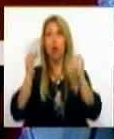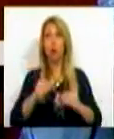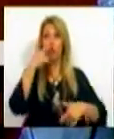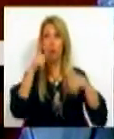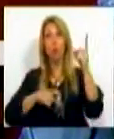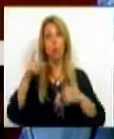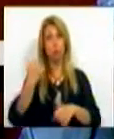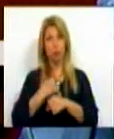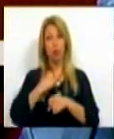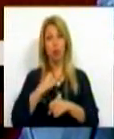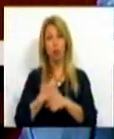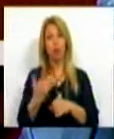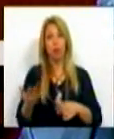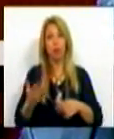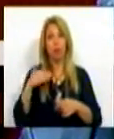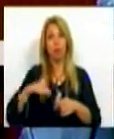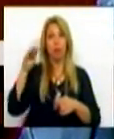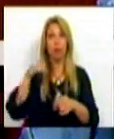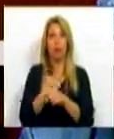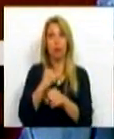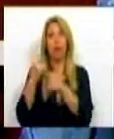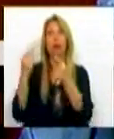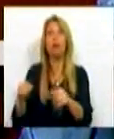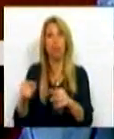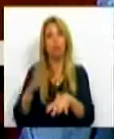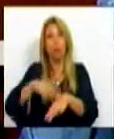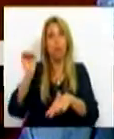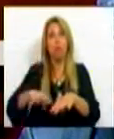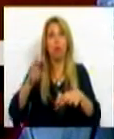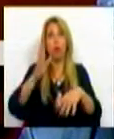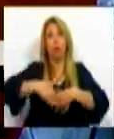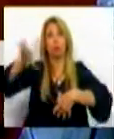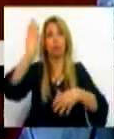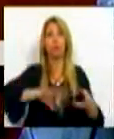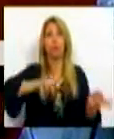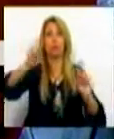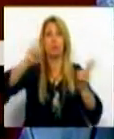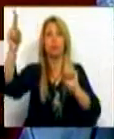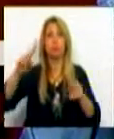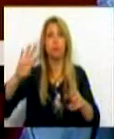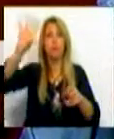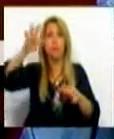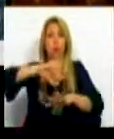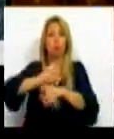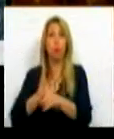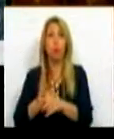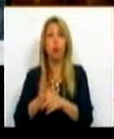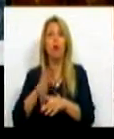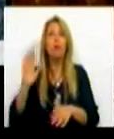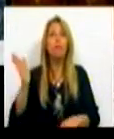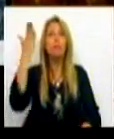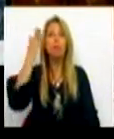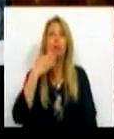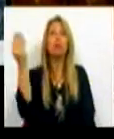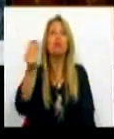população ativa que ocorre por causa da imigração. E da imigração, em particular, na população mais